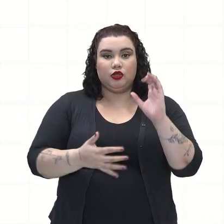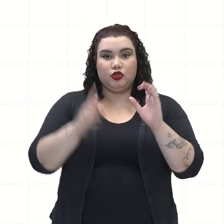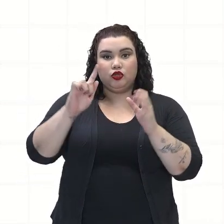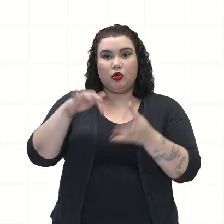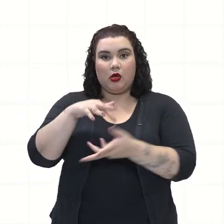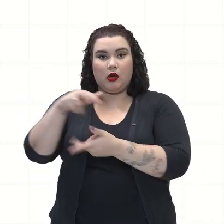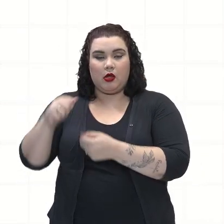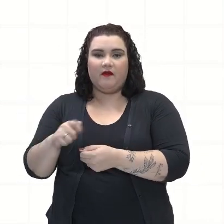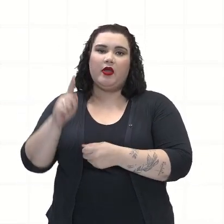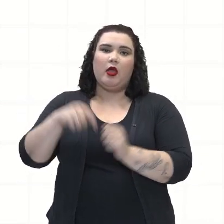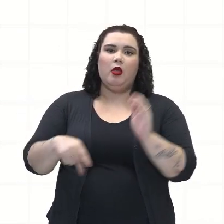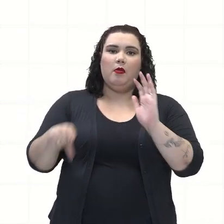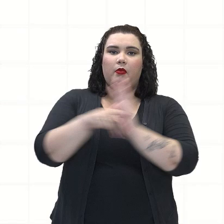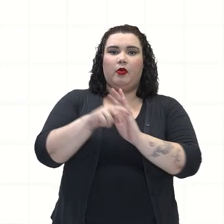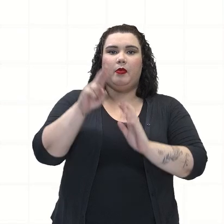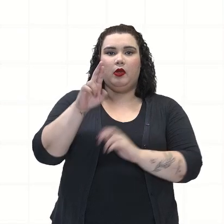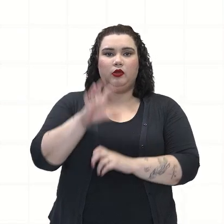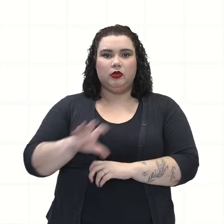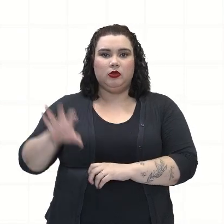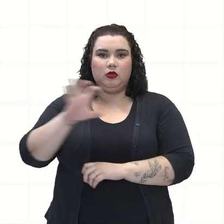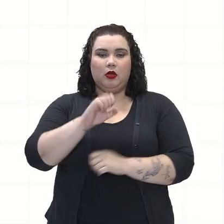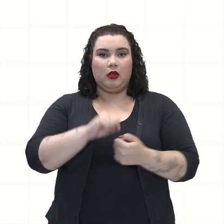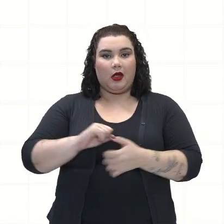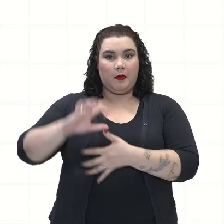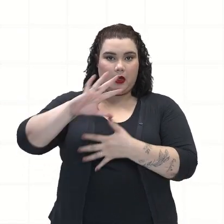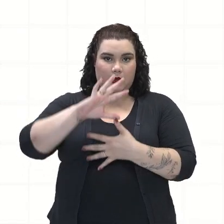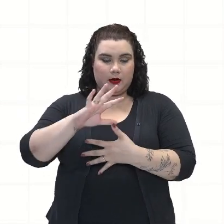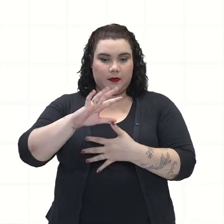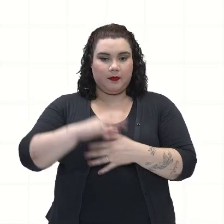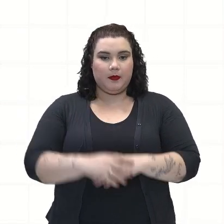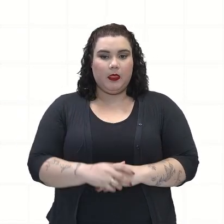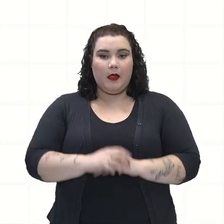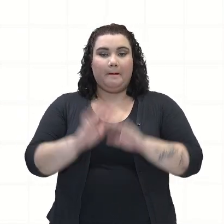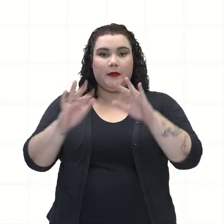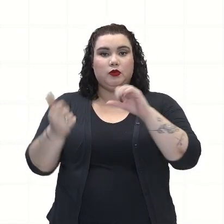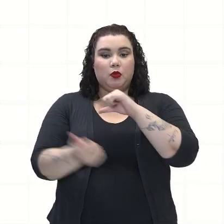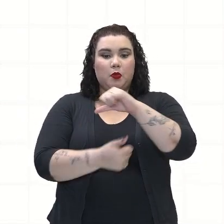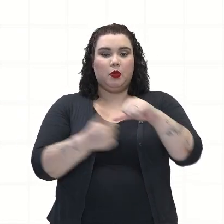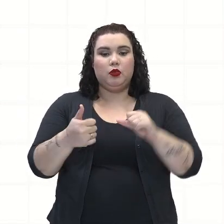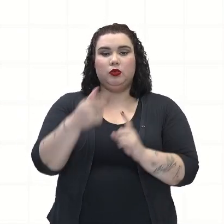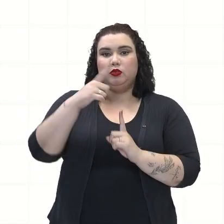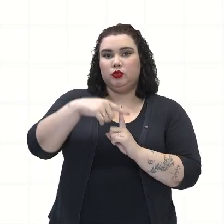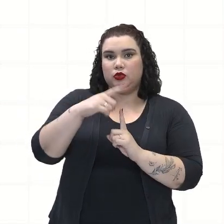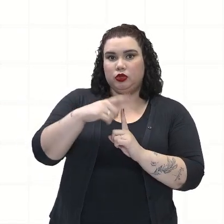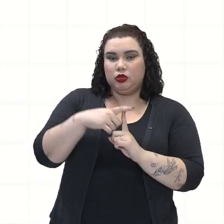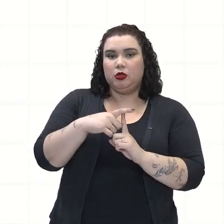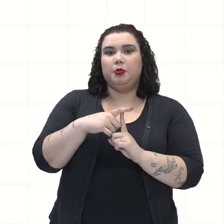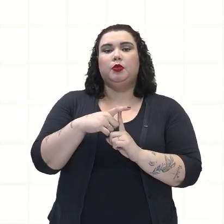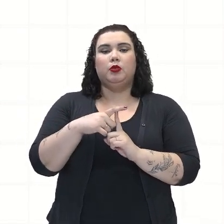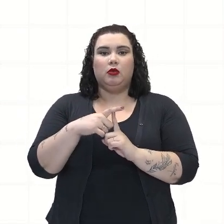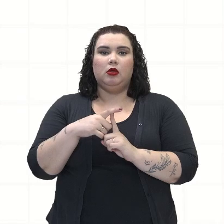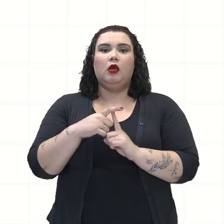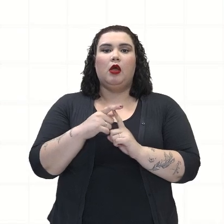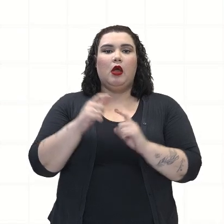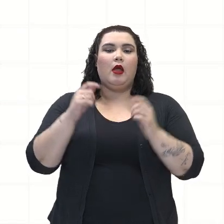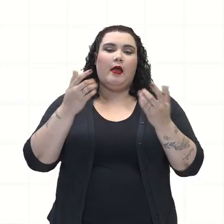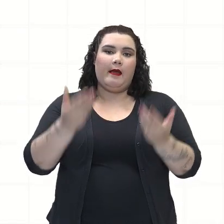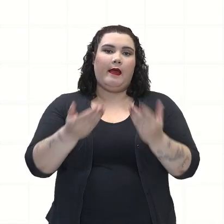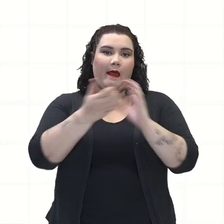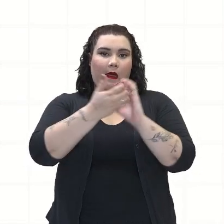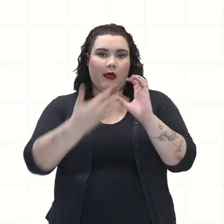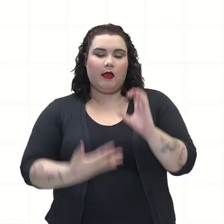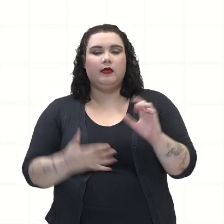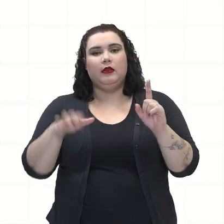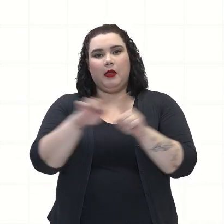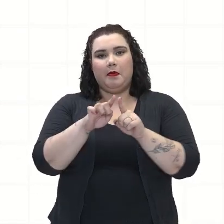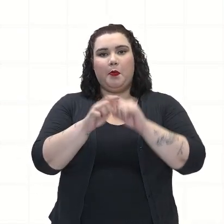essa regionalização do continente americano. Quando a gente muda o critério, vai mudar também a forma como a gente vai